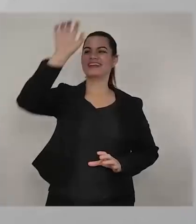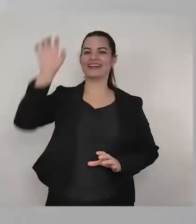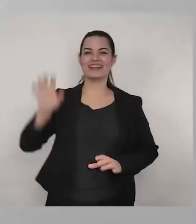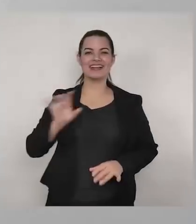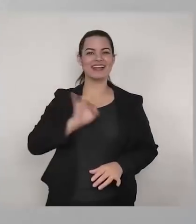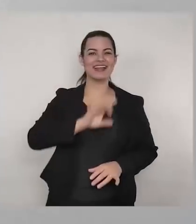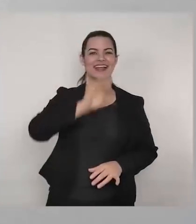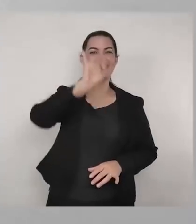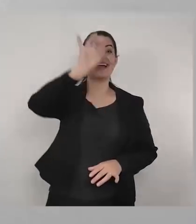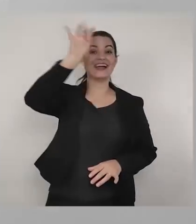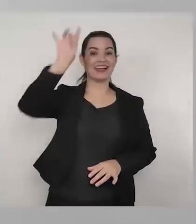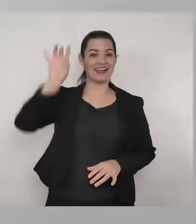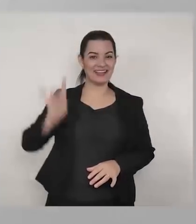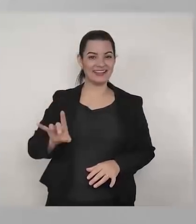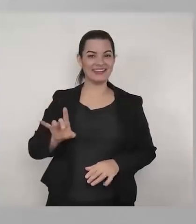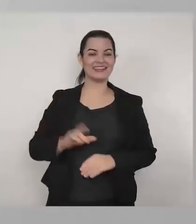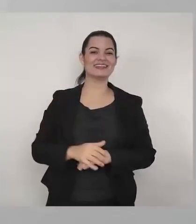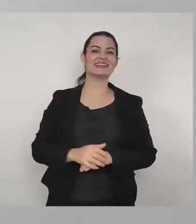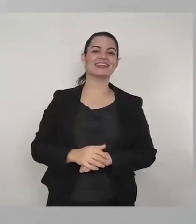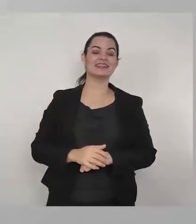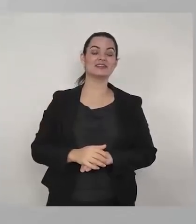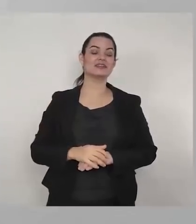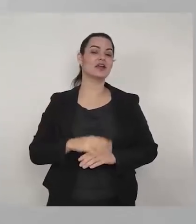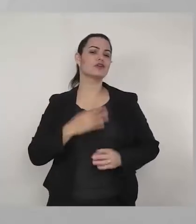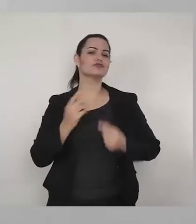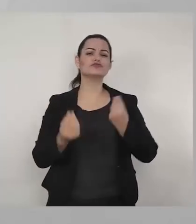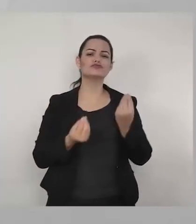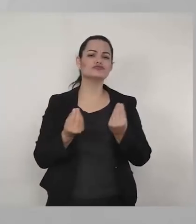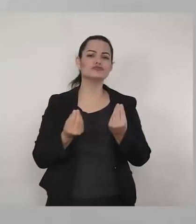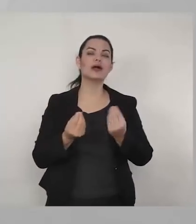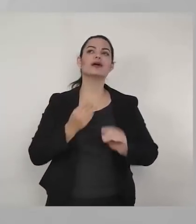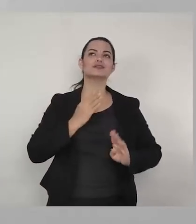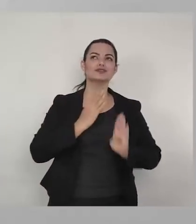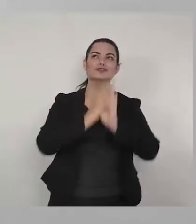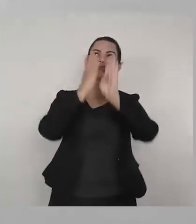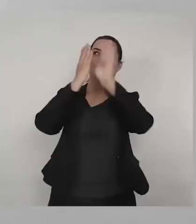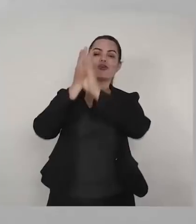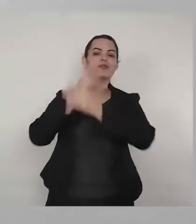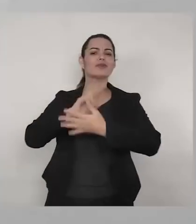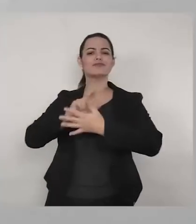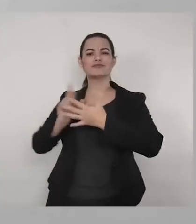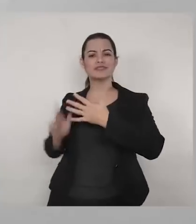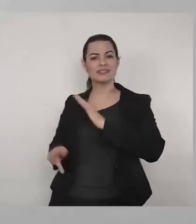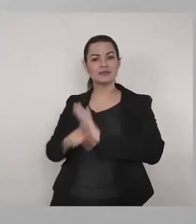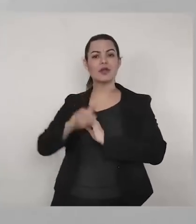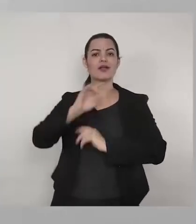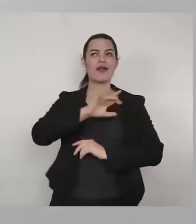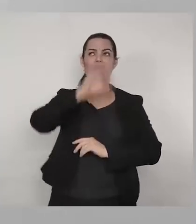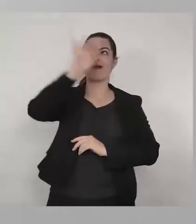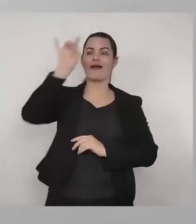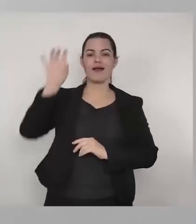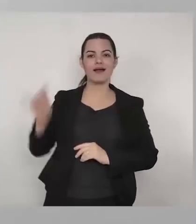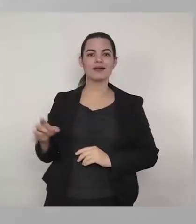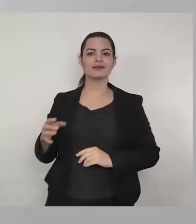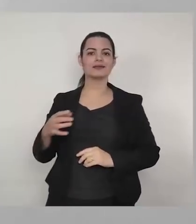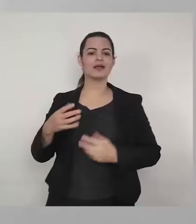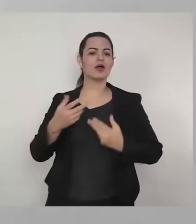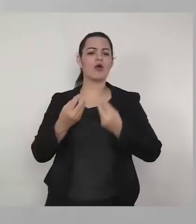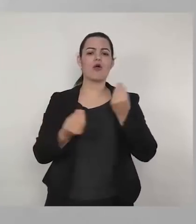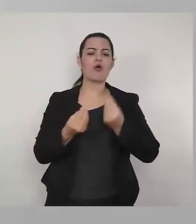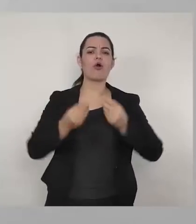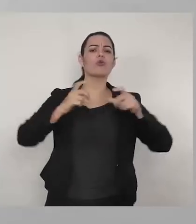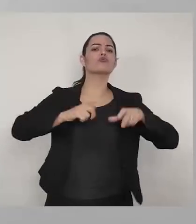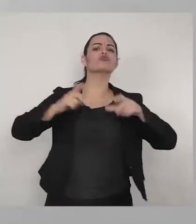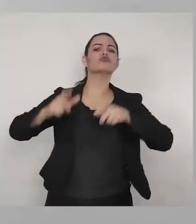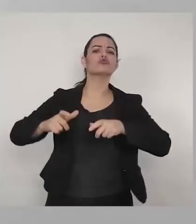Brasil, descobrindo um pouco das características físicas, dos aspectos